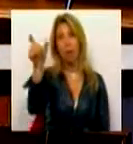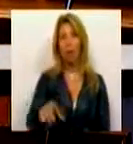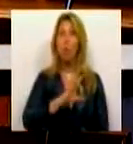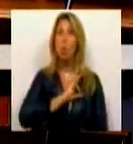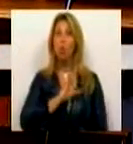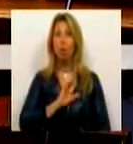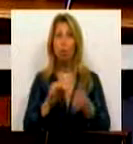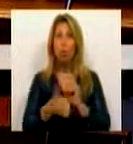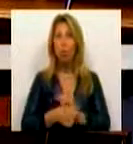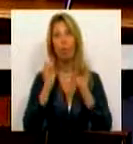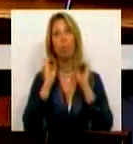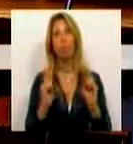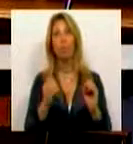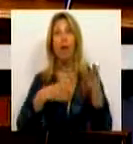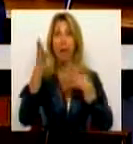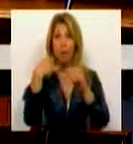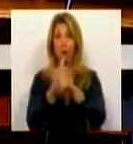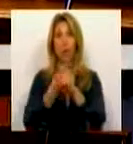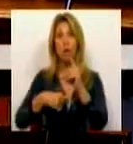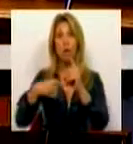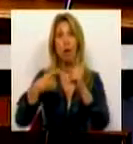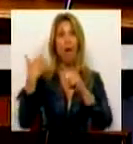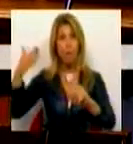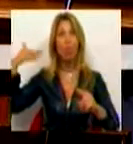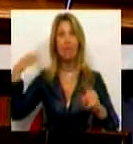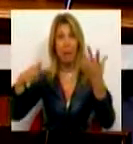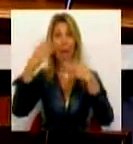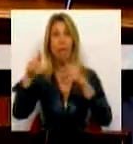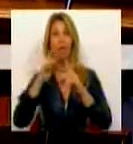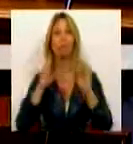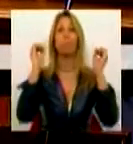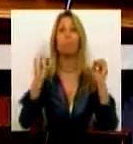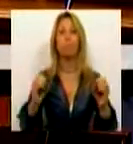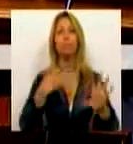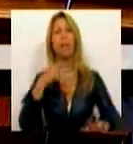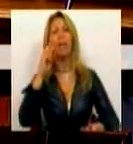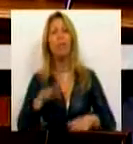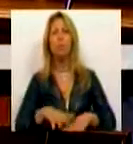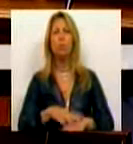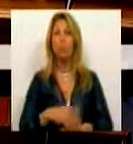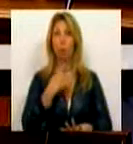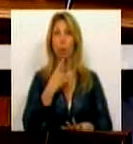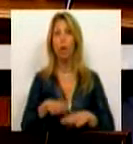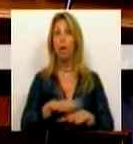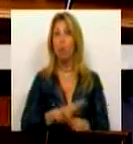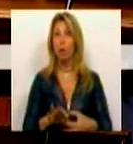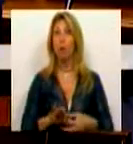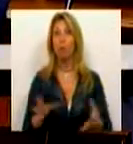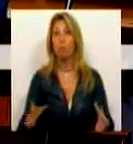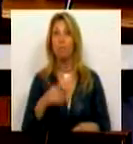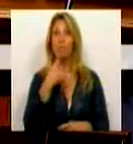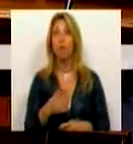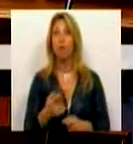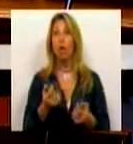mudou nem aprendeu nada com o passado. Fez-nos aqui uma visão administrativa, excessivamente administrativa, diria mesmo quase